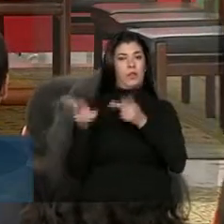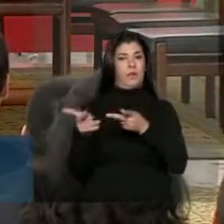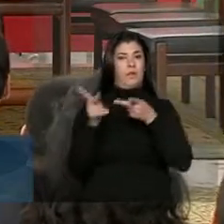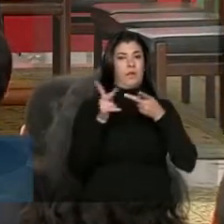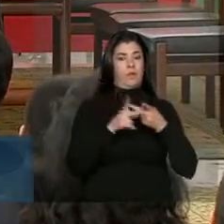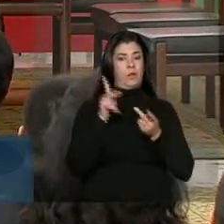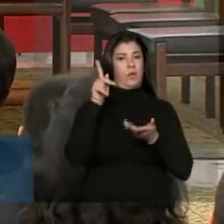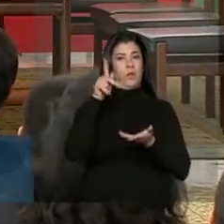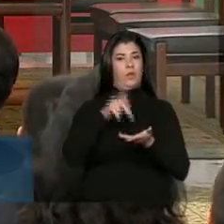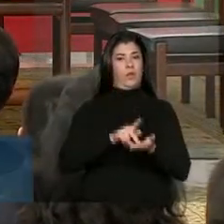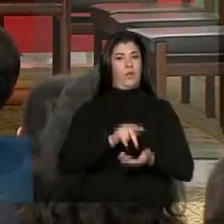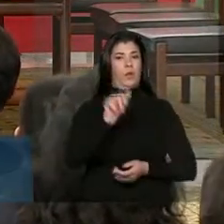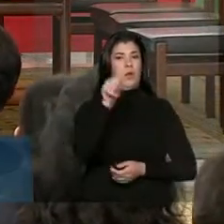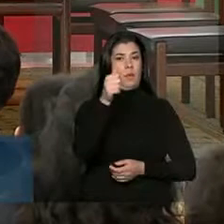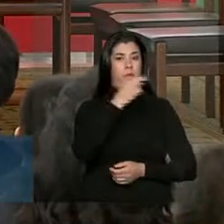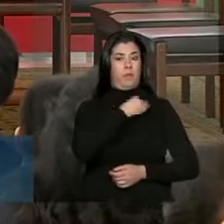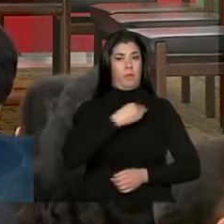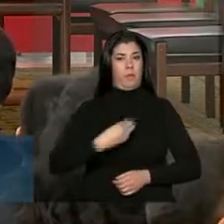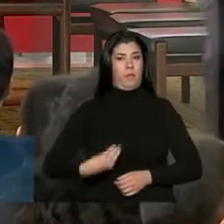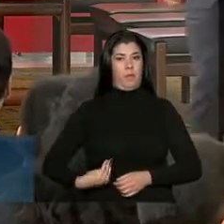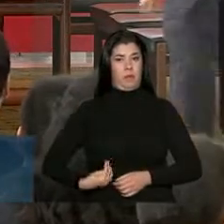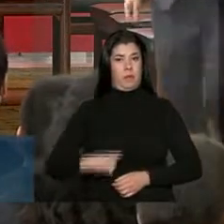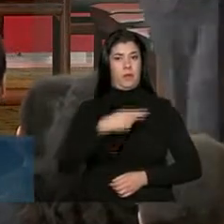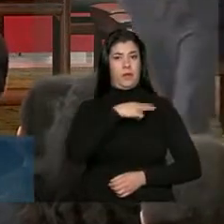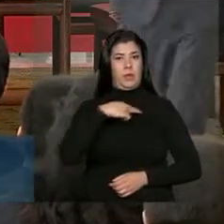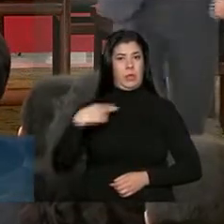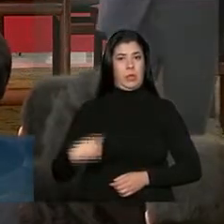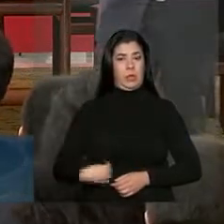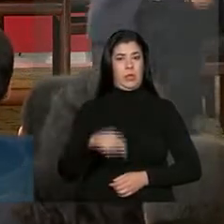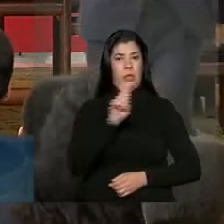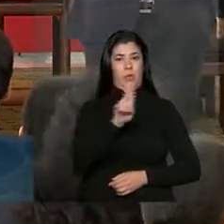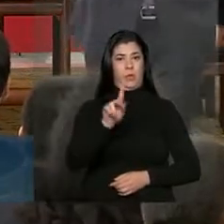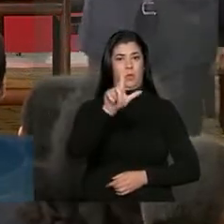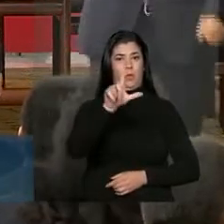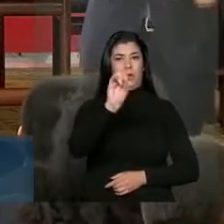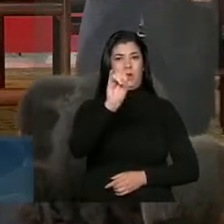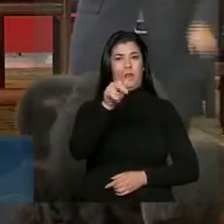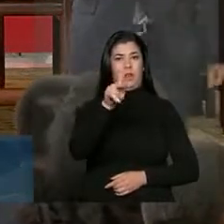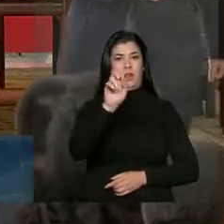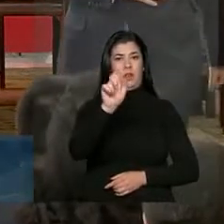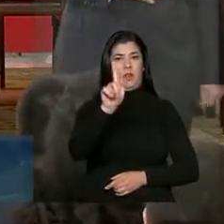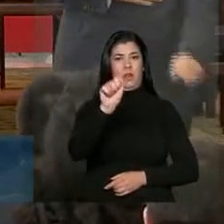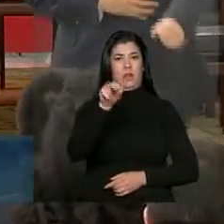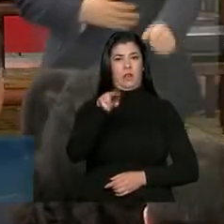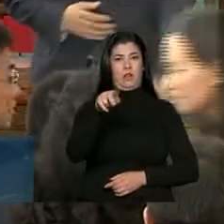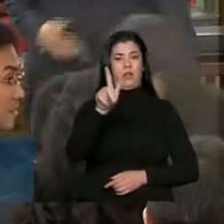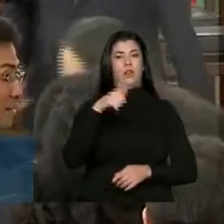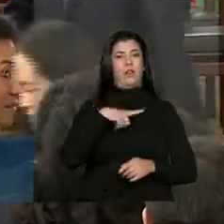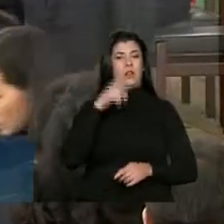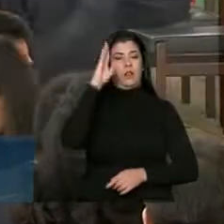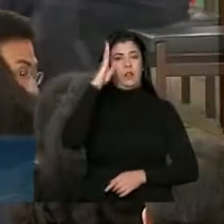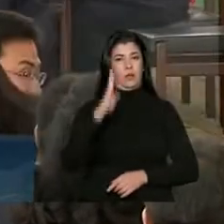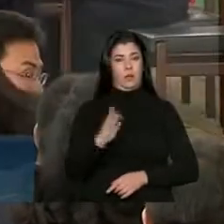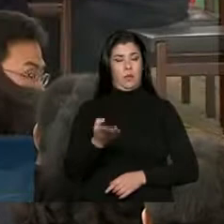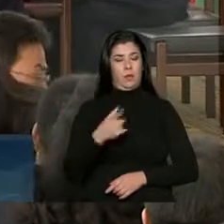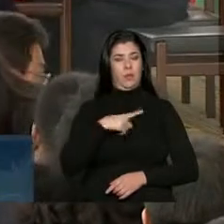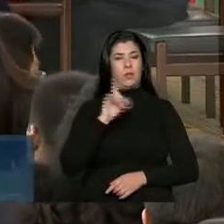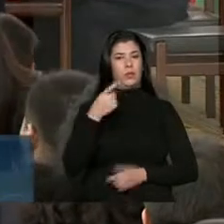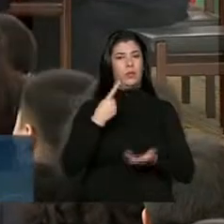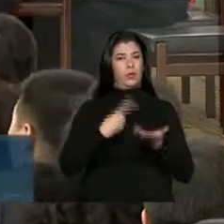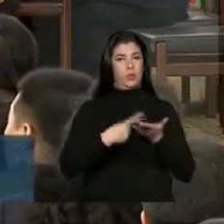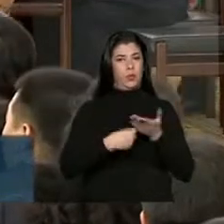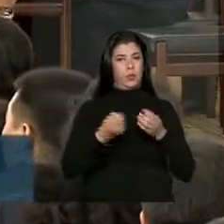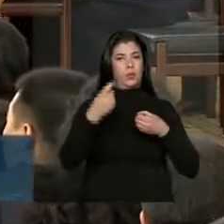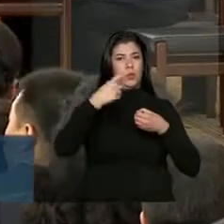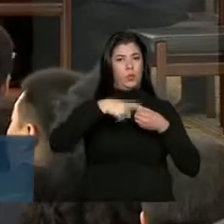visita oficial do primeiro-ministro chinês Li Keqiang ao Brasil. Já foram assinados vários acordos, entre eles os